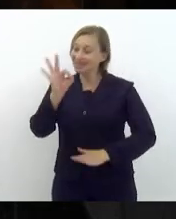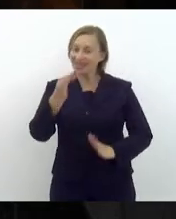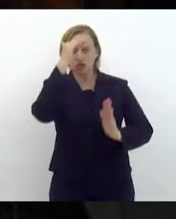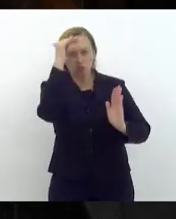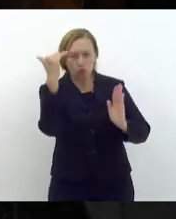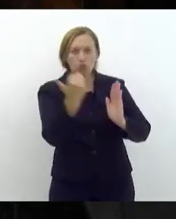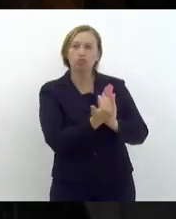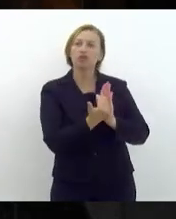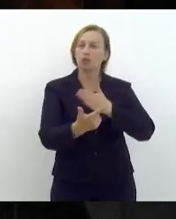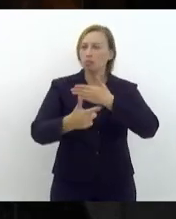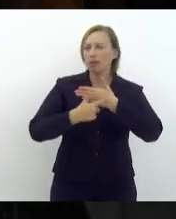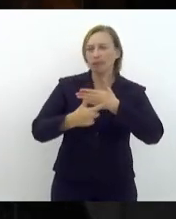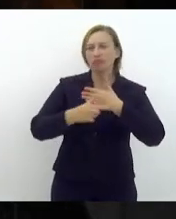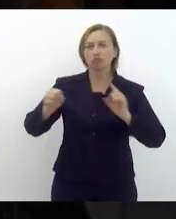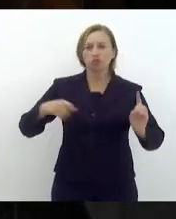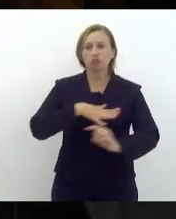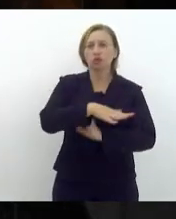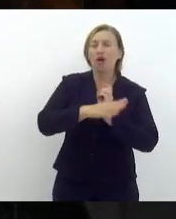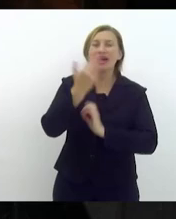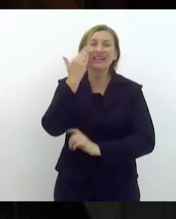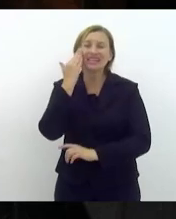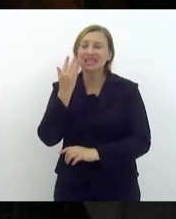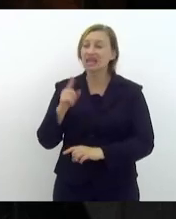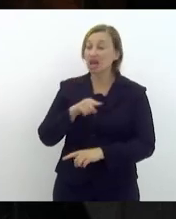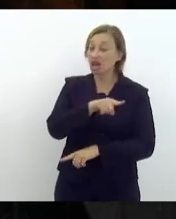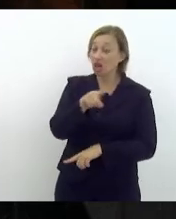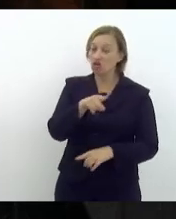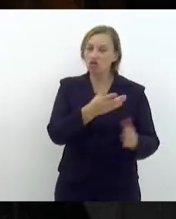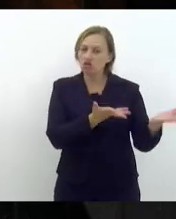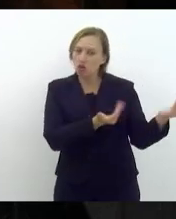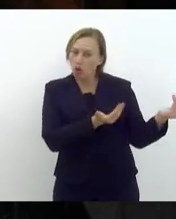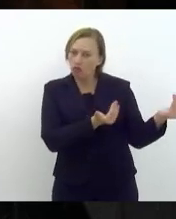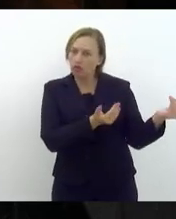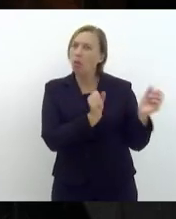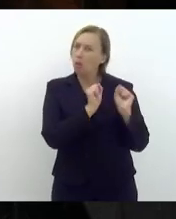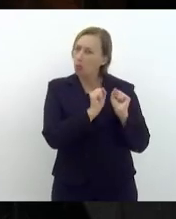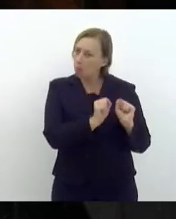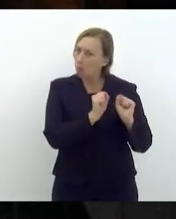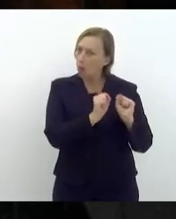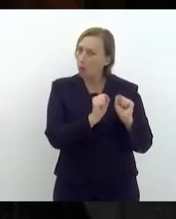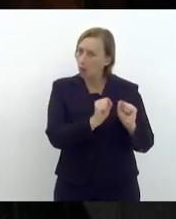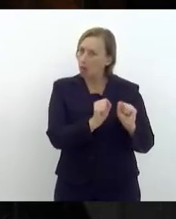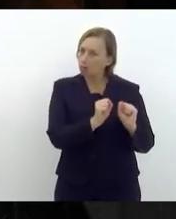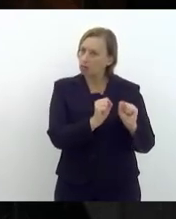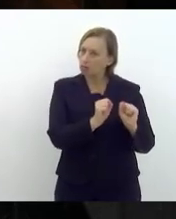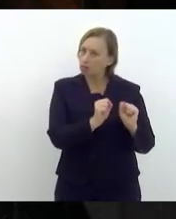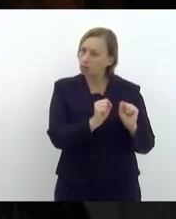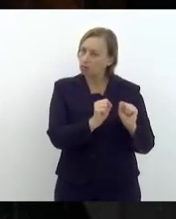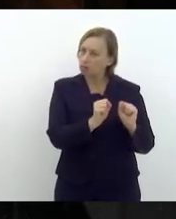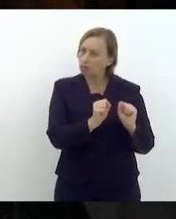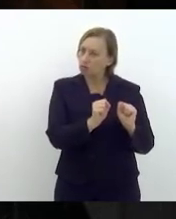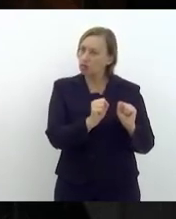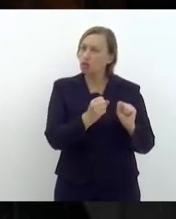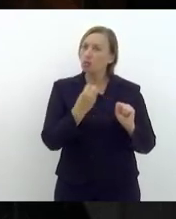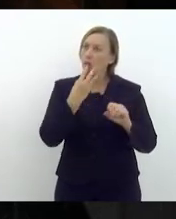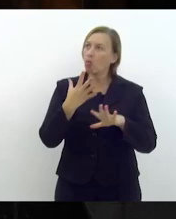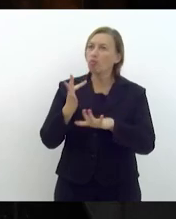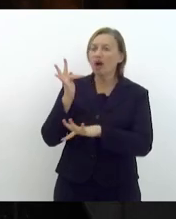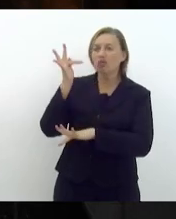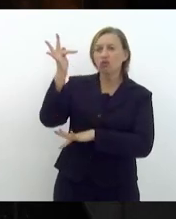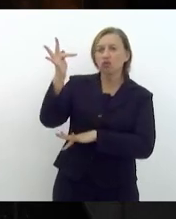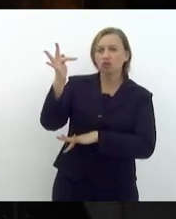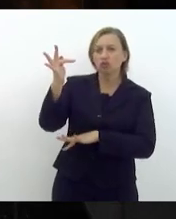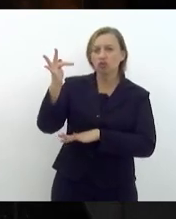cumprir esse papel social e entender que aquele jovem pode ser uma excelente mão de obra não só naquele